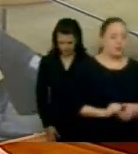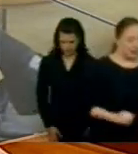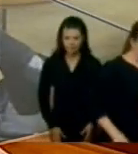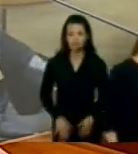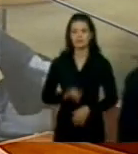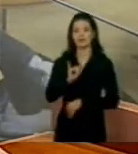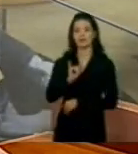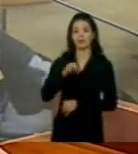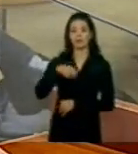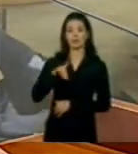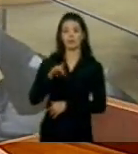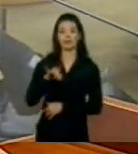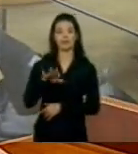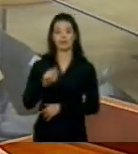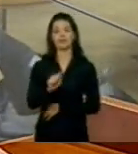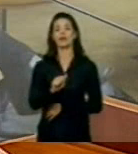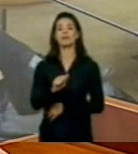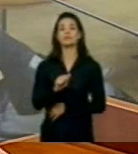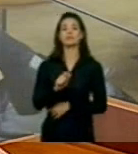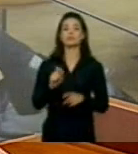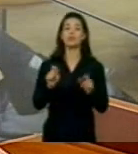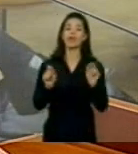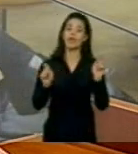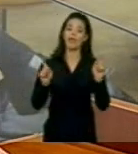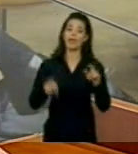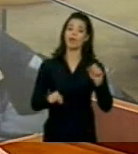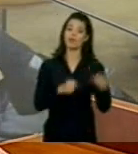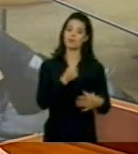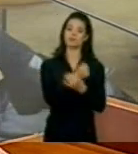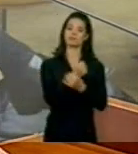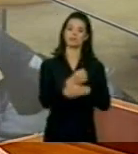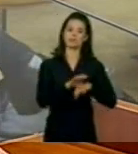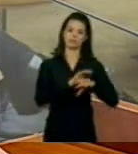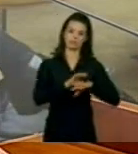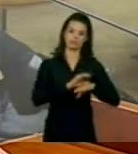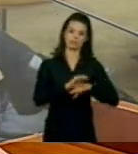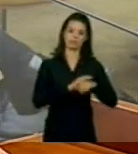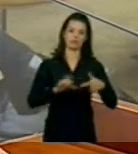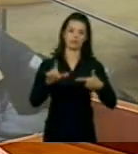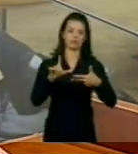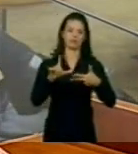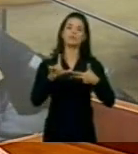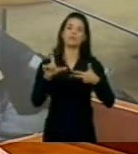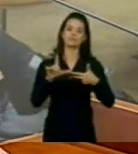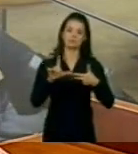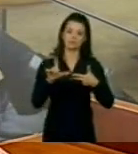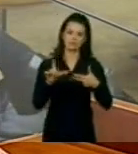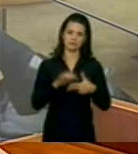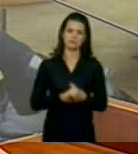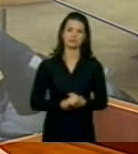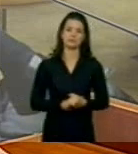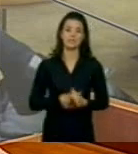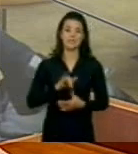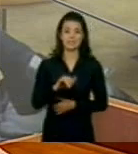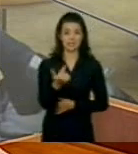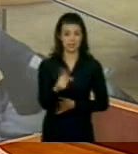atua como uma forma de preservação, de garantia institucional do legislativo independente e livre. Se